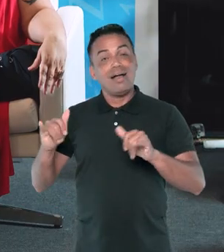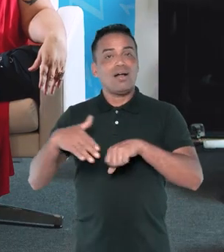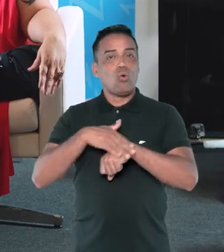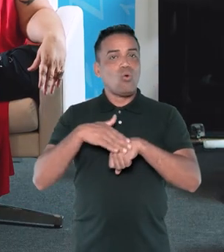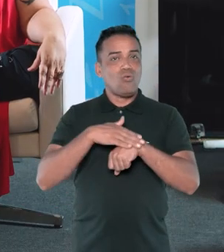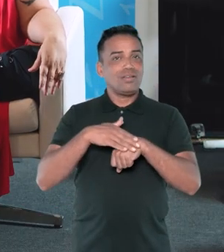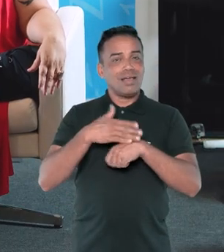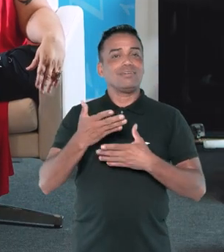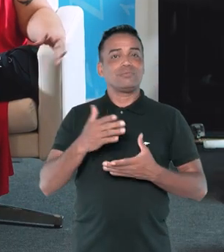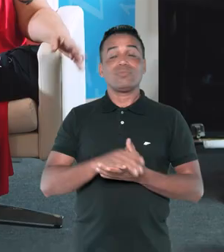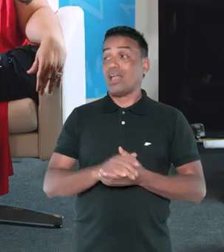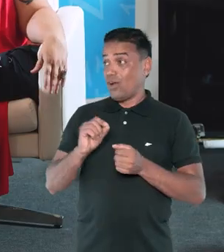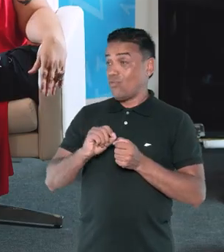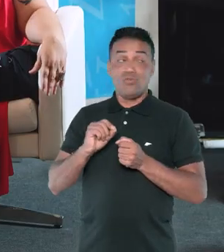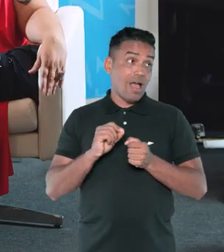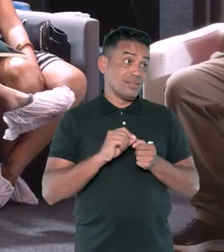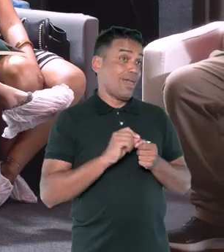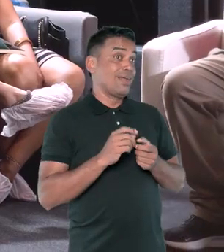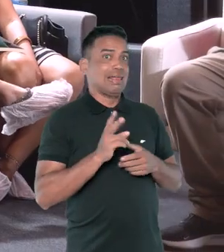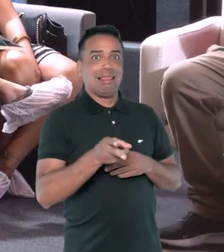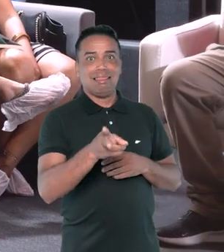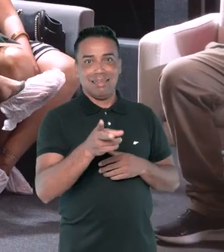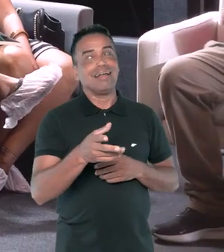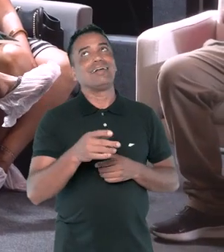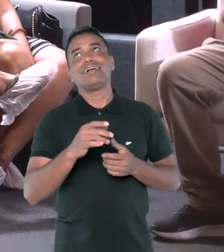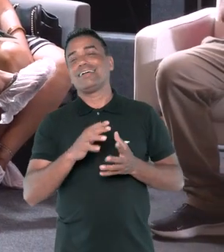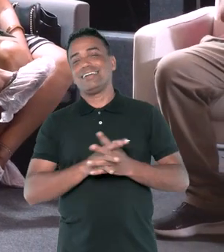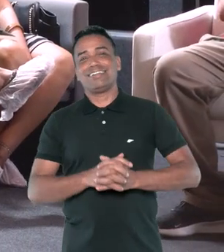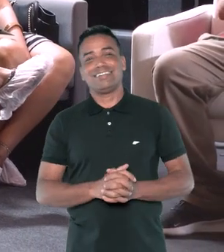você vai conversar um pouquinho. Tá, eu faço. Vai ser mais fácil comigo do que com a senhora.